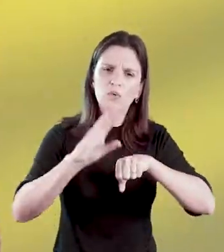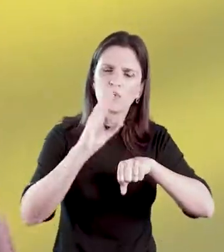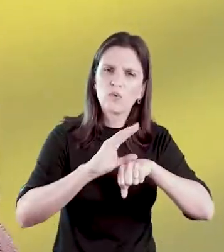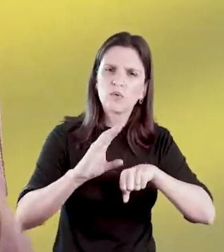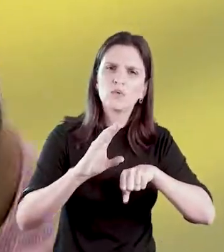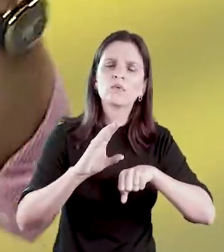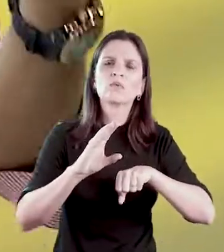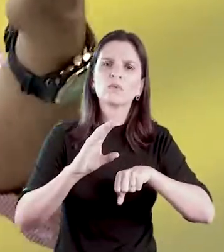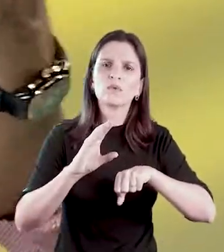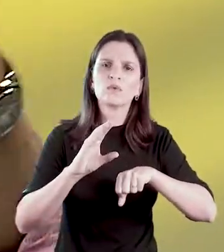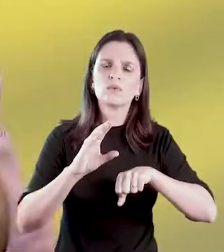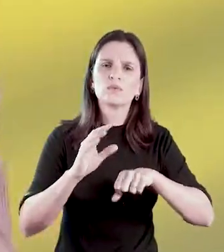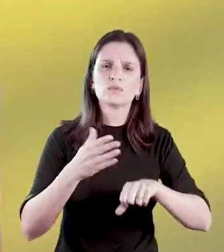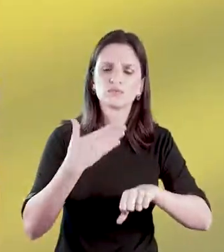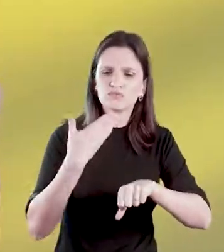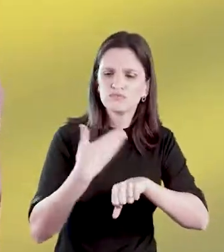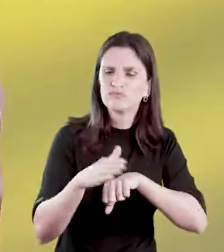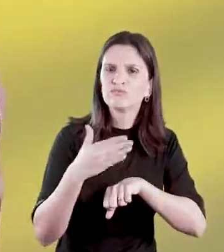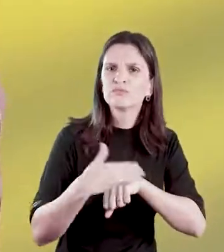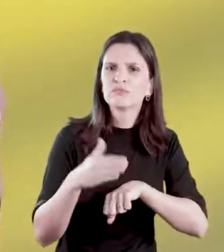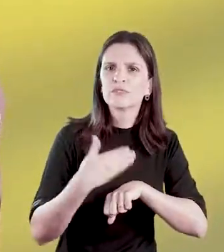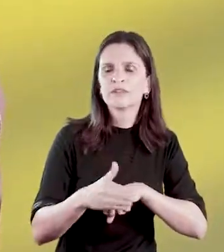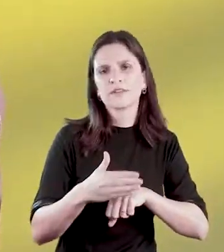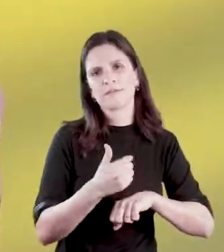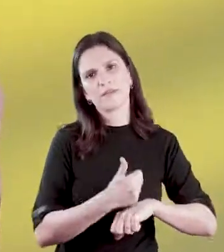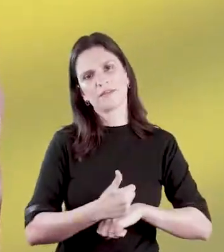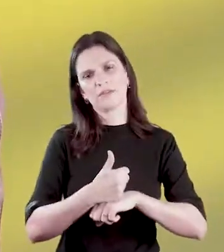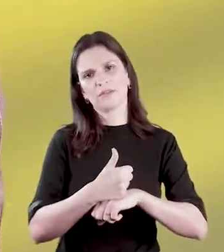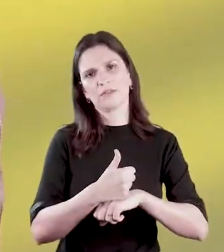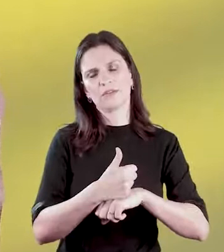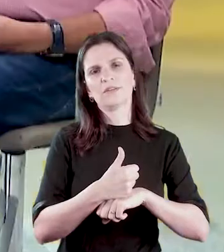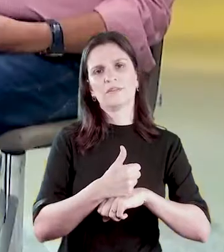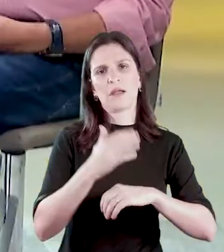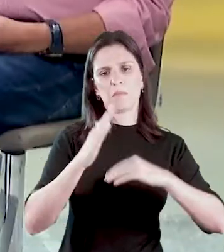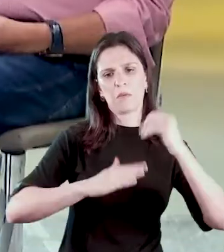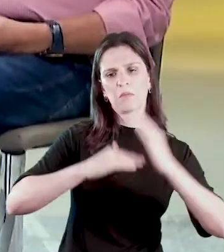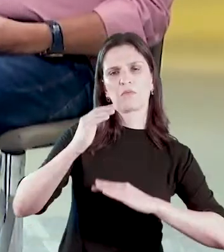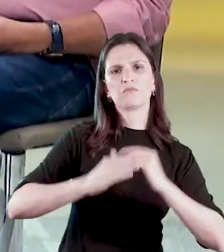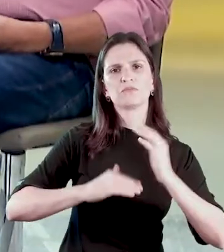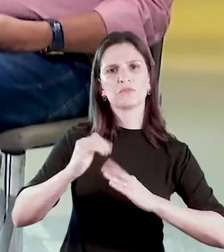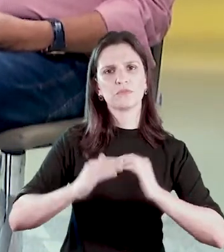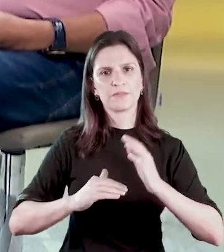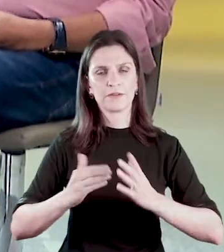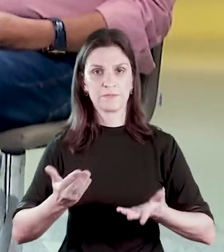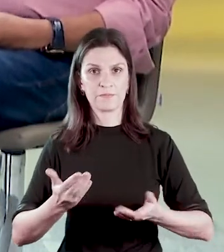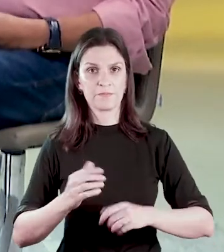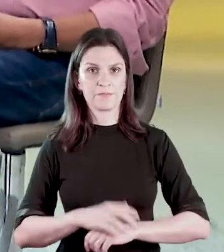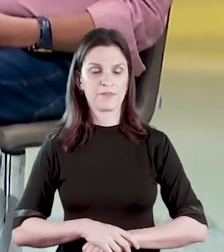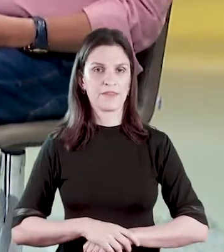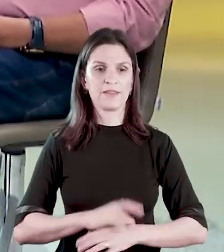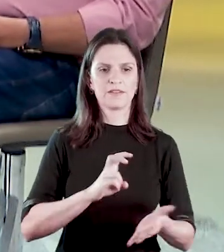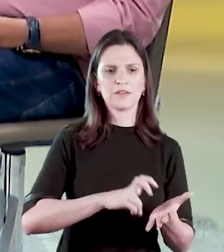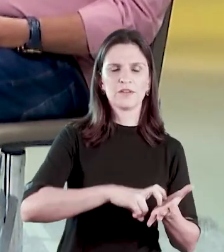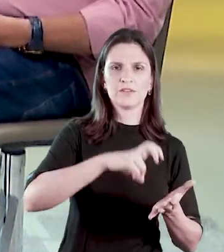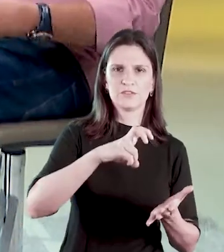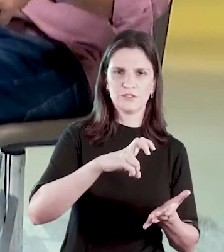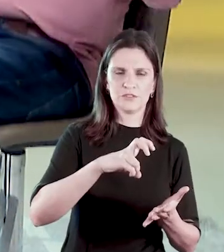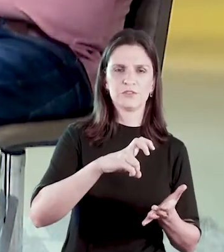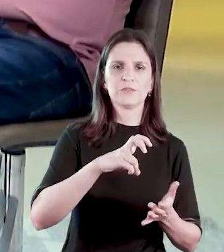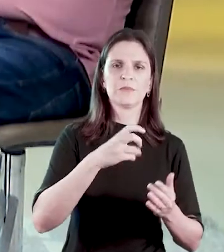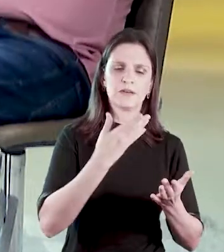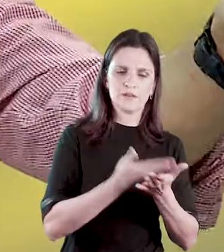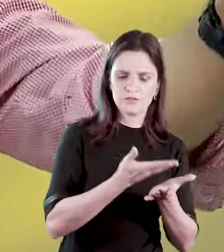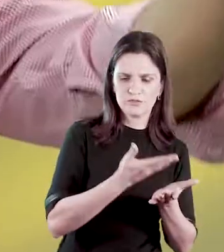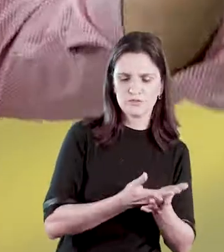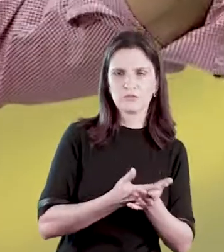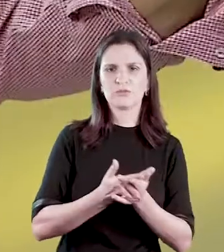menos uma meia profissão igual é no em países vizinhos nós temos escola que a criança tá de manhã à tarde ele aprende uma profissão